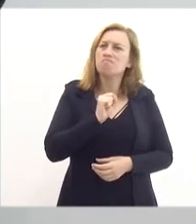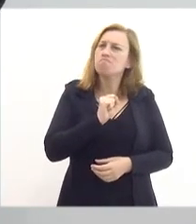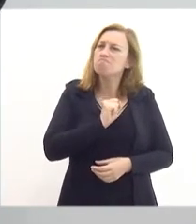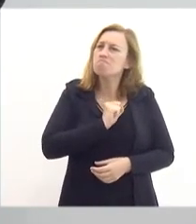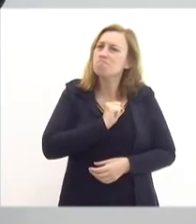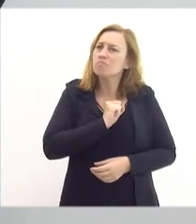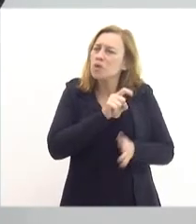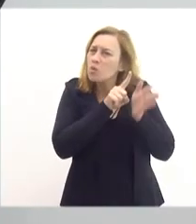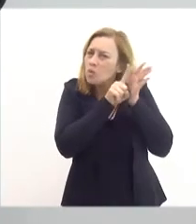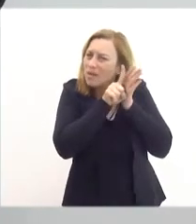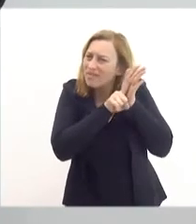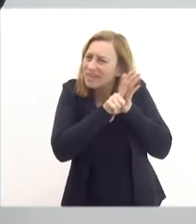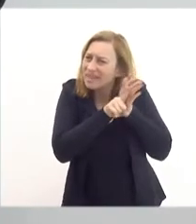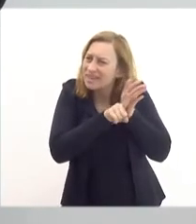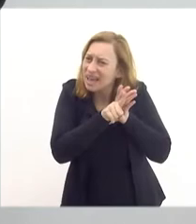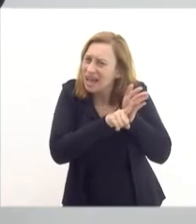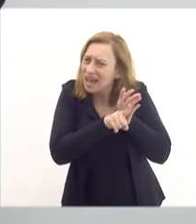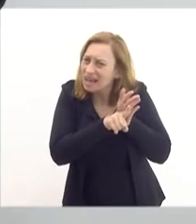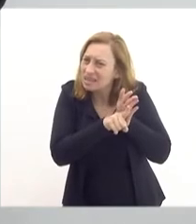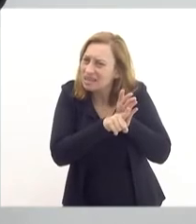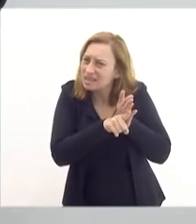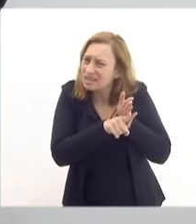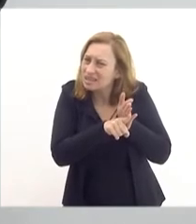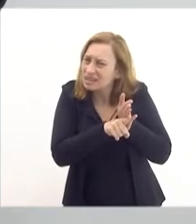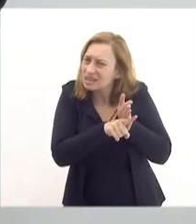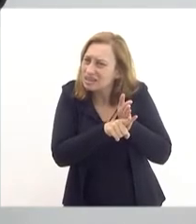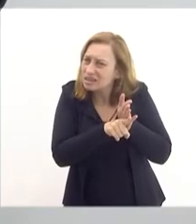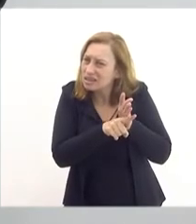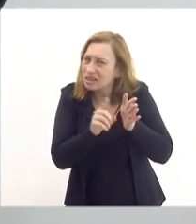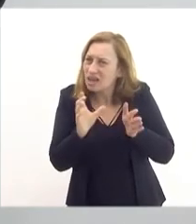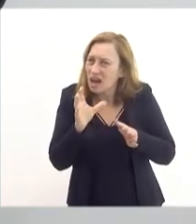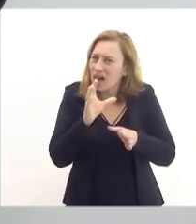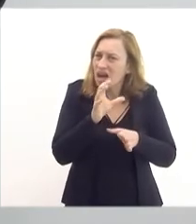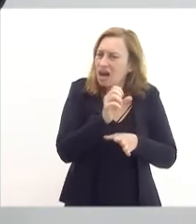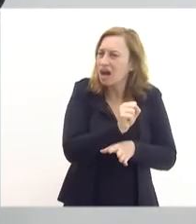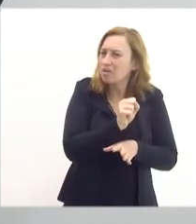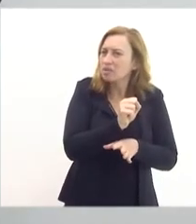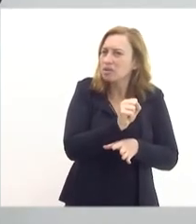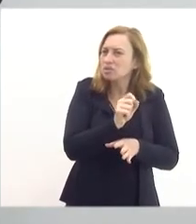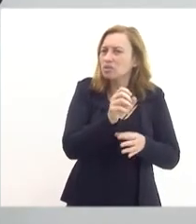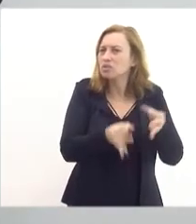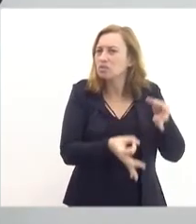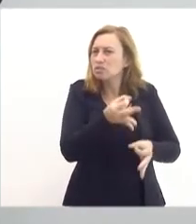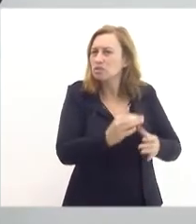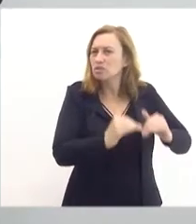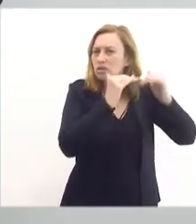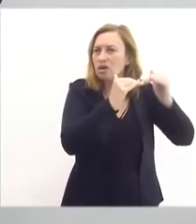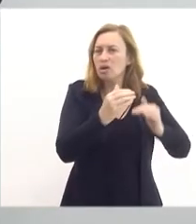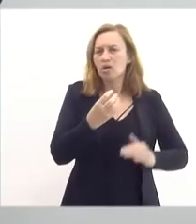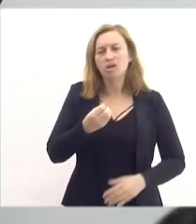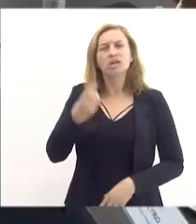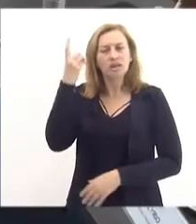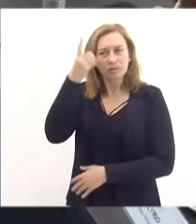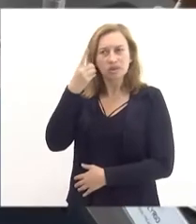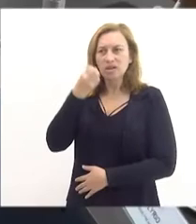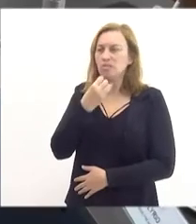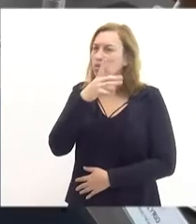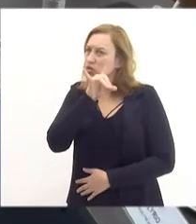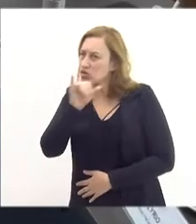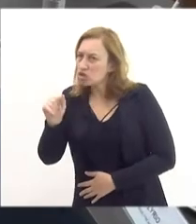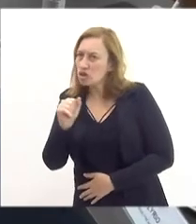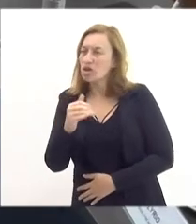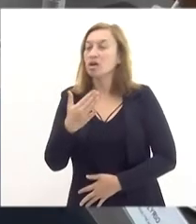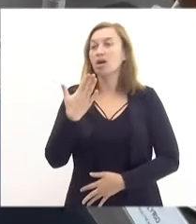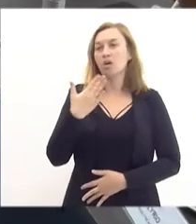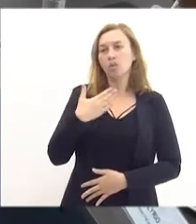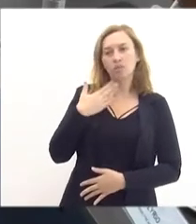uma análise prévia do tribunal. Pois não, Jorge. Então, deputado, bom dia a todos. Eu entendo, assim, apesar